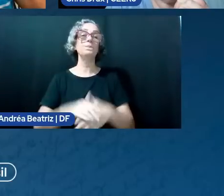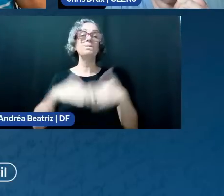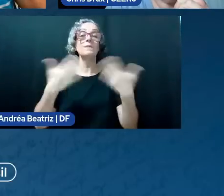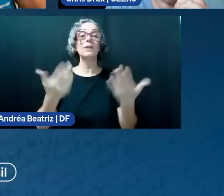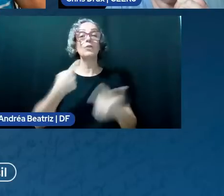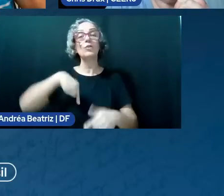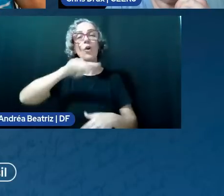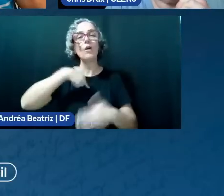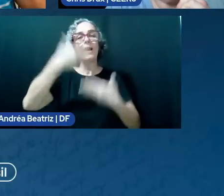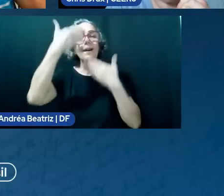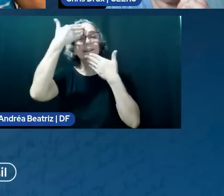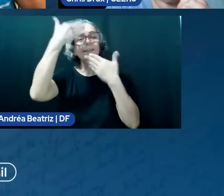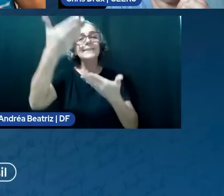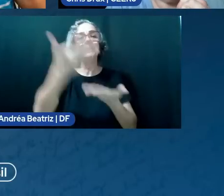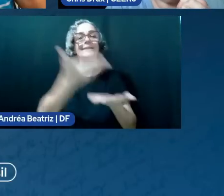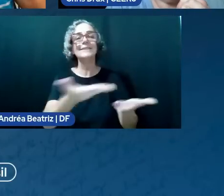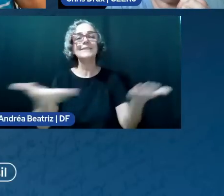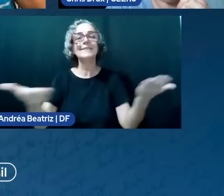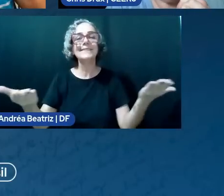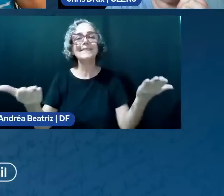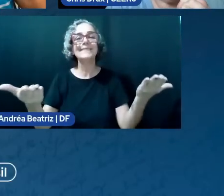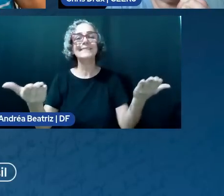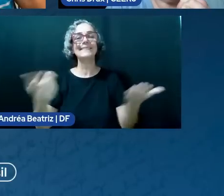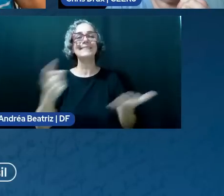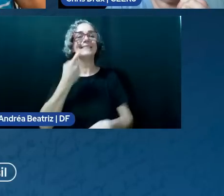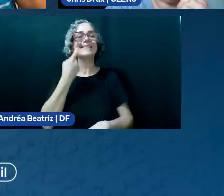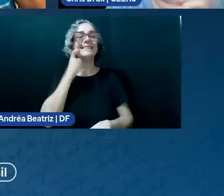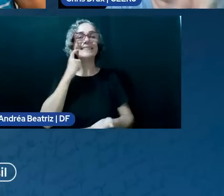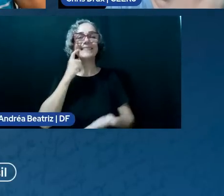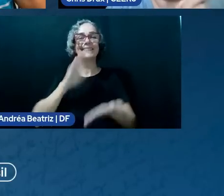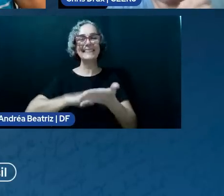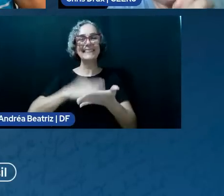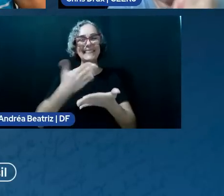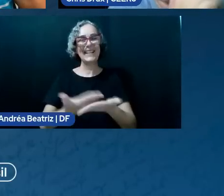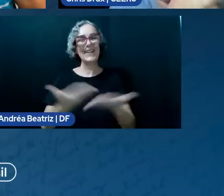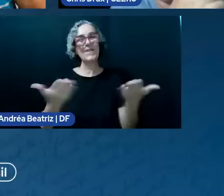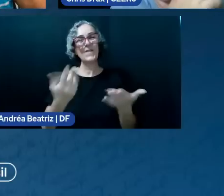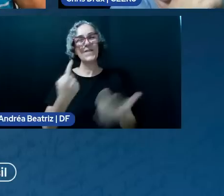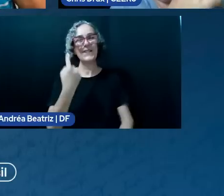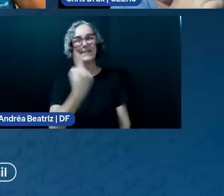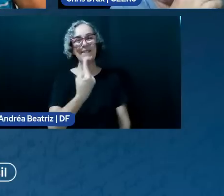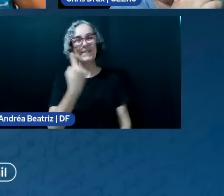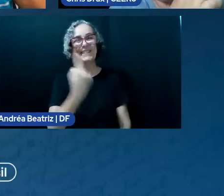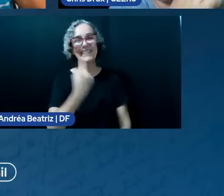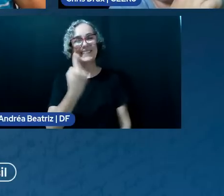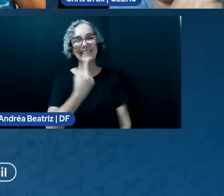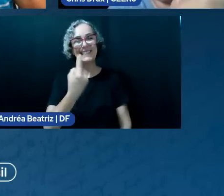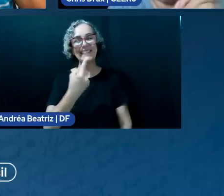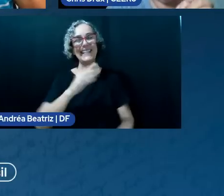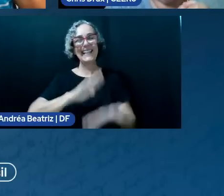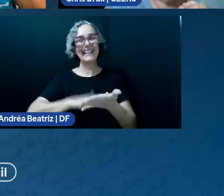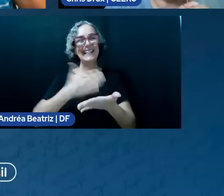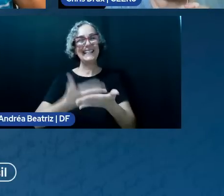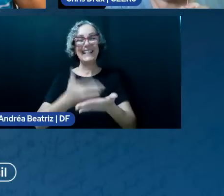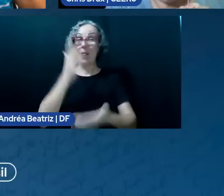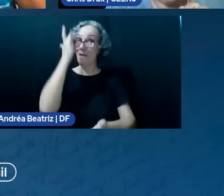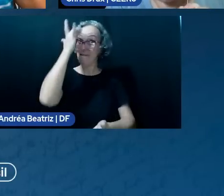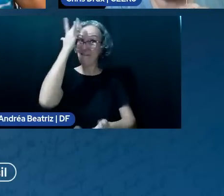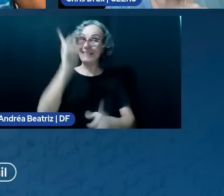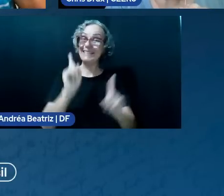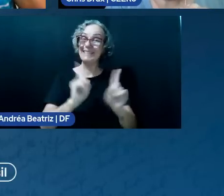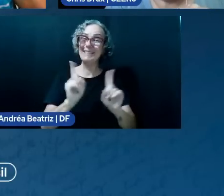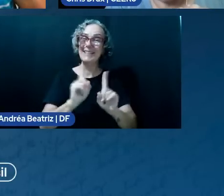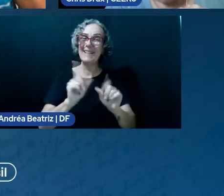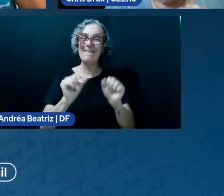querida Lúcia, ao Flávio, à nossa Andréia, que esteve sozinha hoje, né, na interpretação. Isso não é fácil de